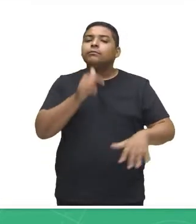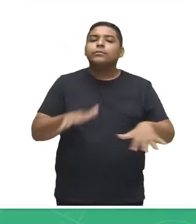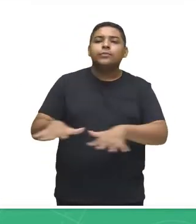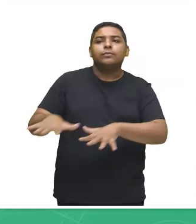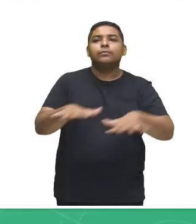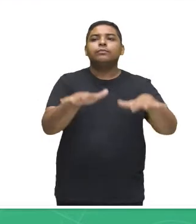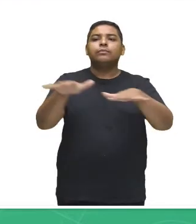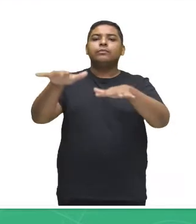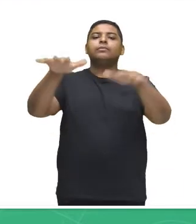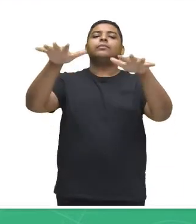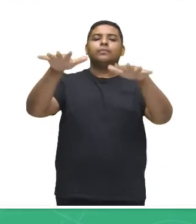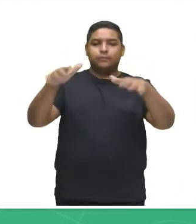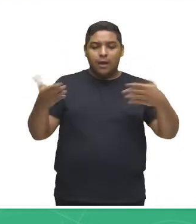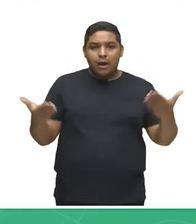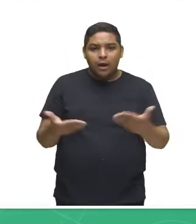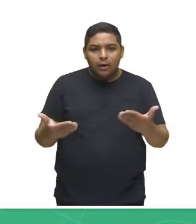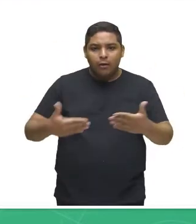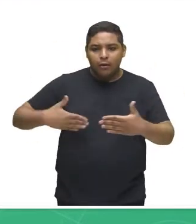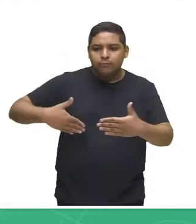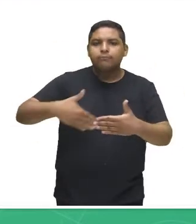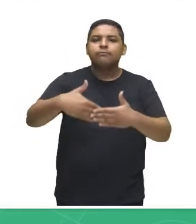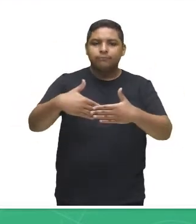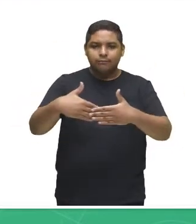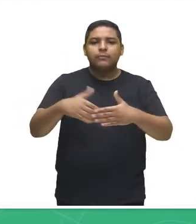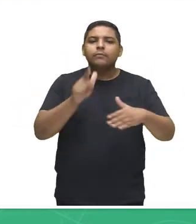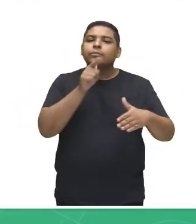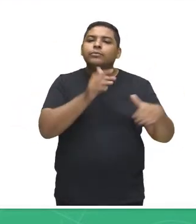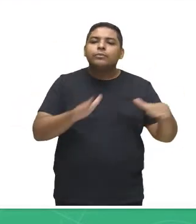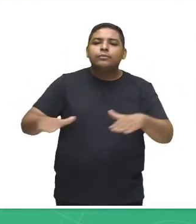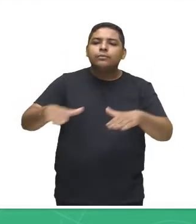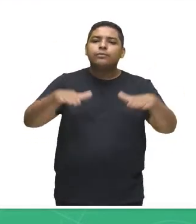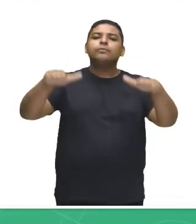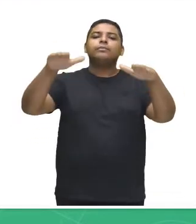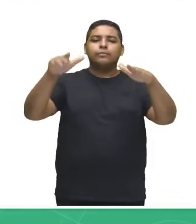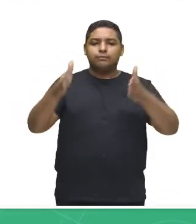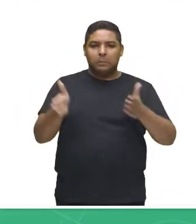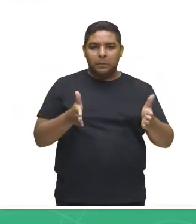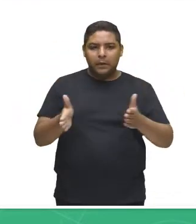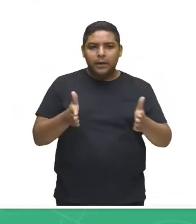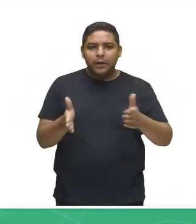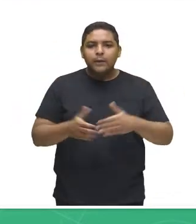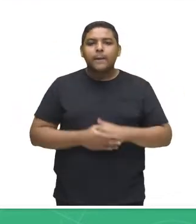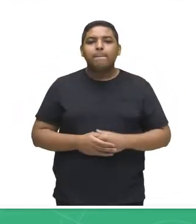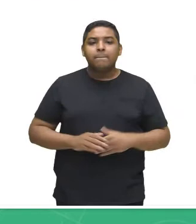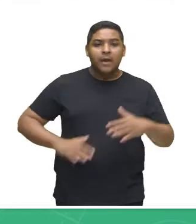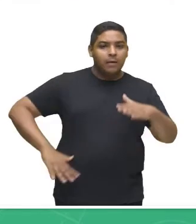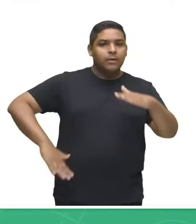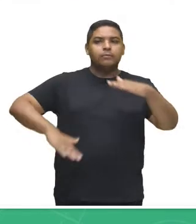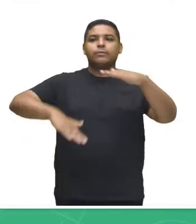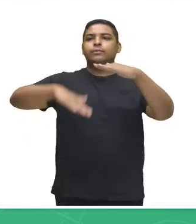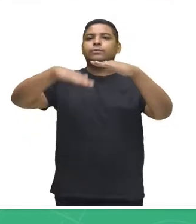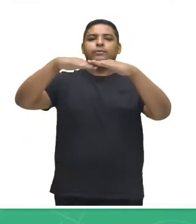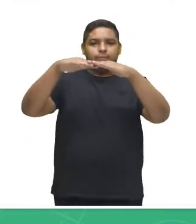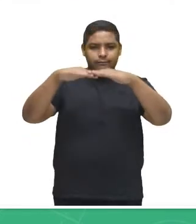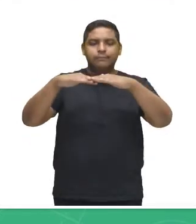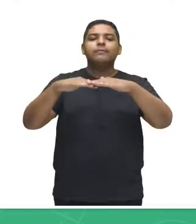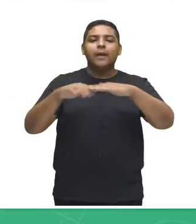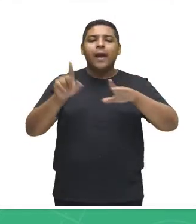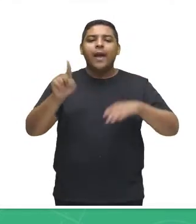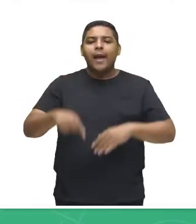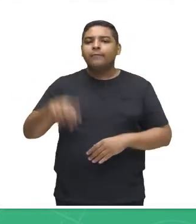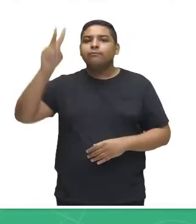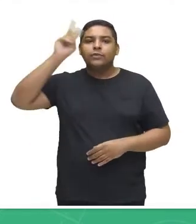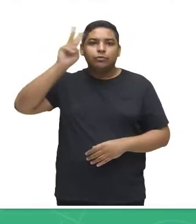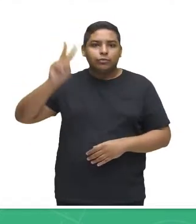enchente. Para quem está acompanhando os jornais aí, já se ouviu que vai ser uma enchente histórica que nós vamos viver no ano de 2021,